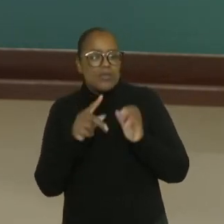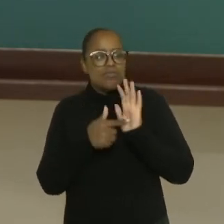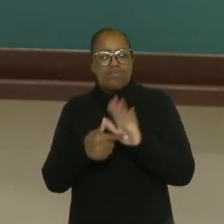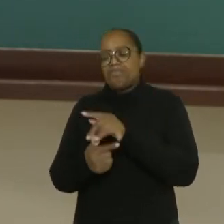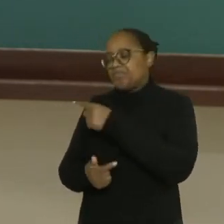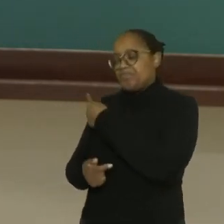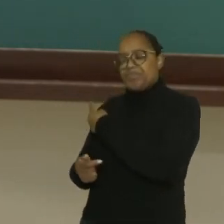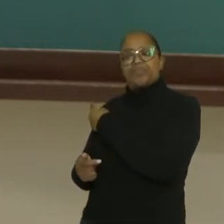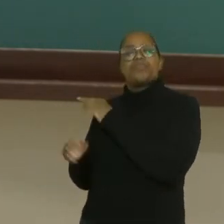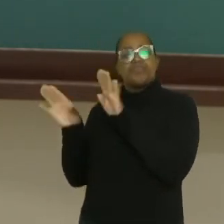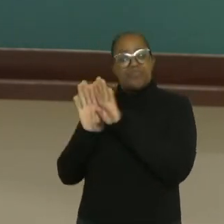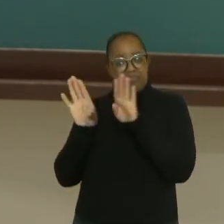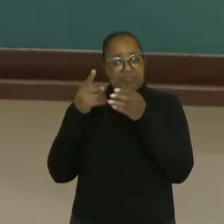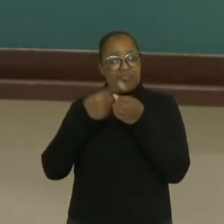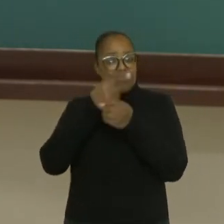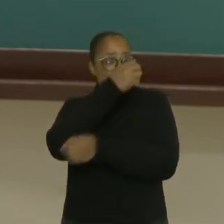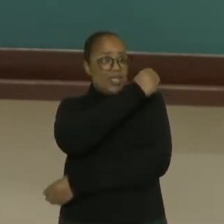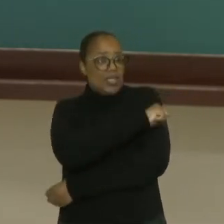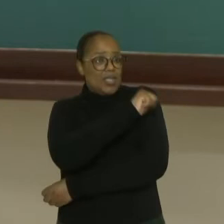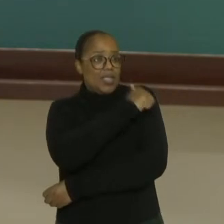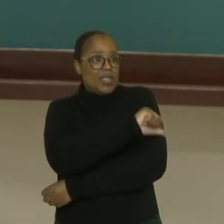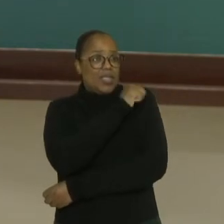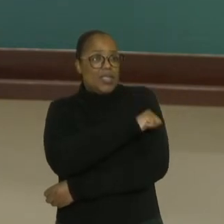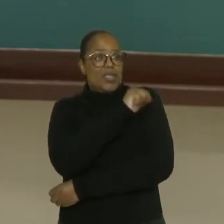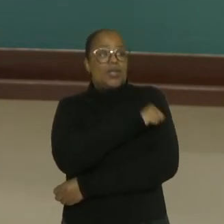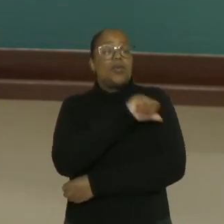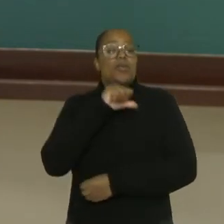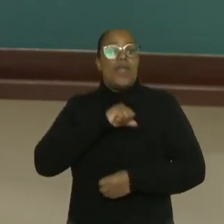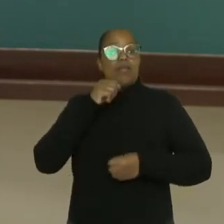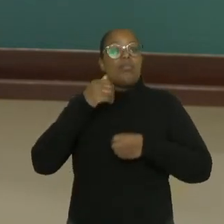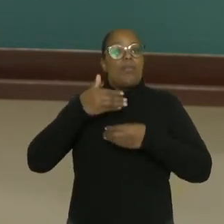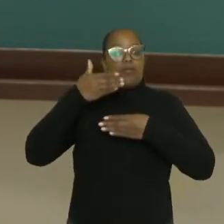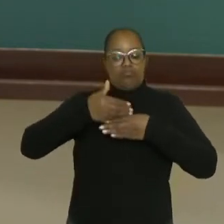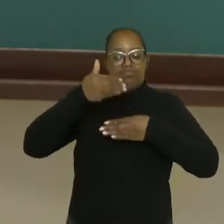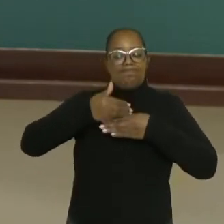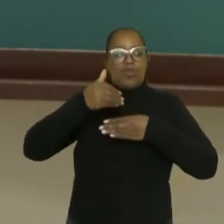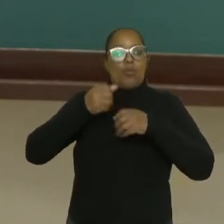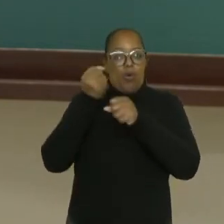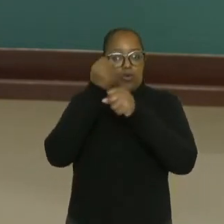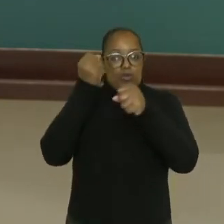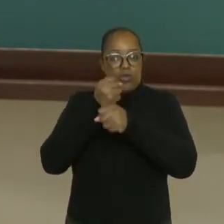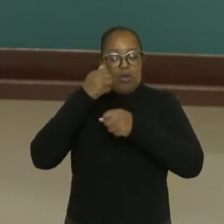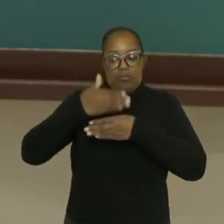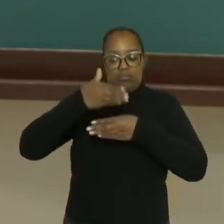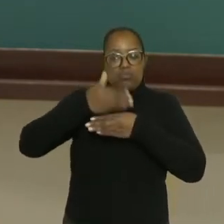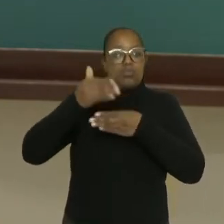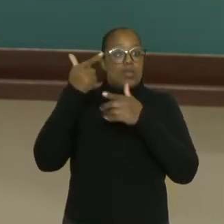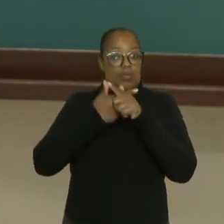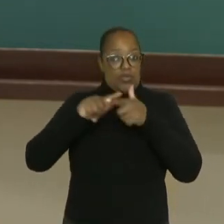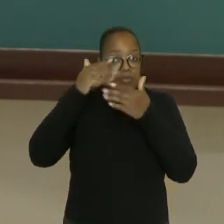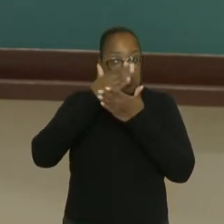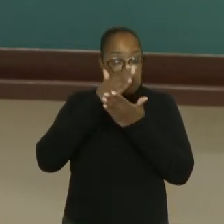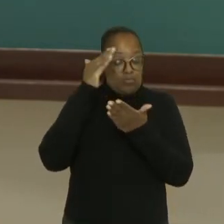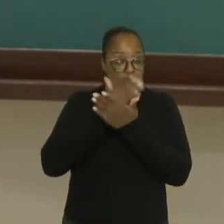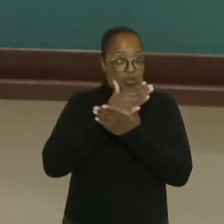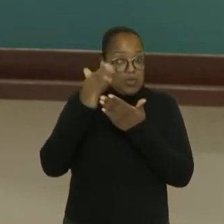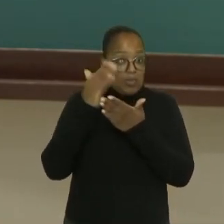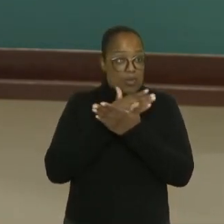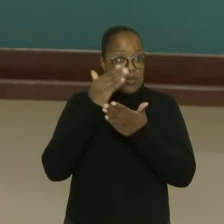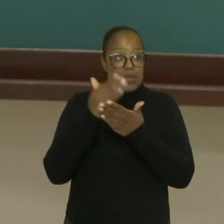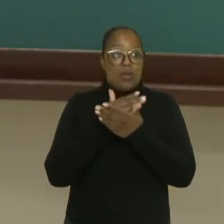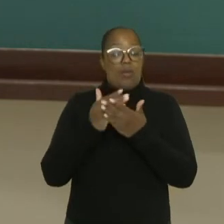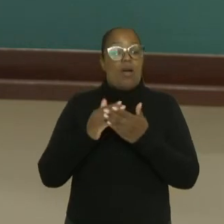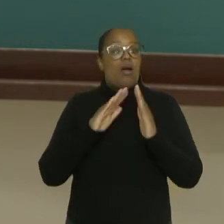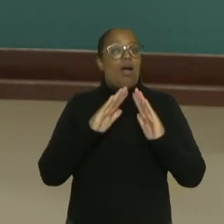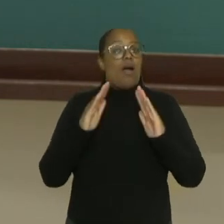Rio de Janeiro, e ao lado a gente vê um grande muro também, né, uma grande divisão. E reflita um pouquinho aí